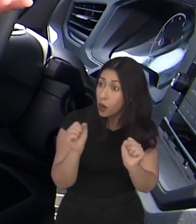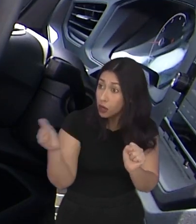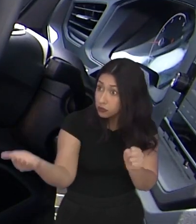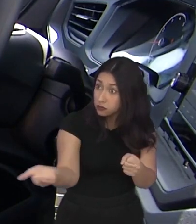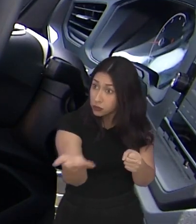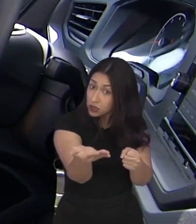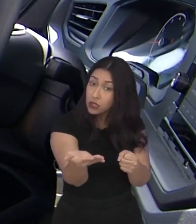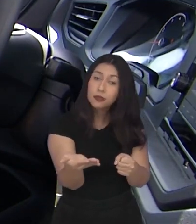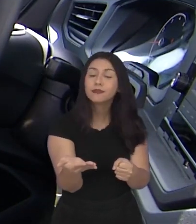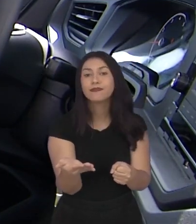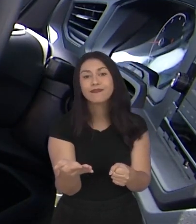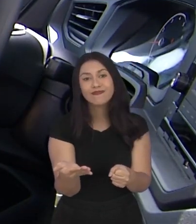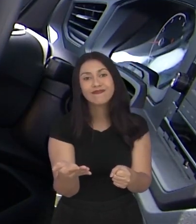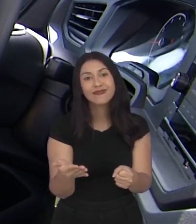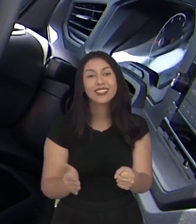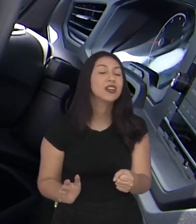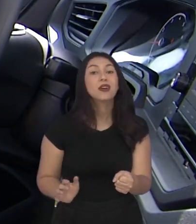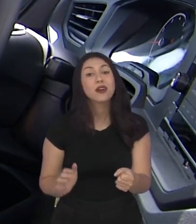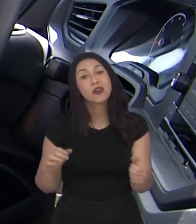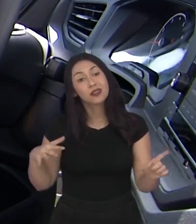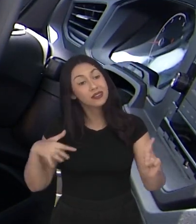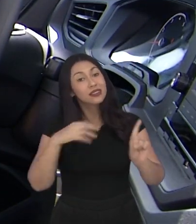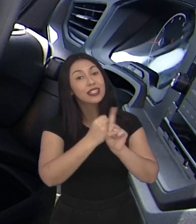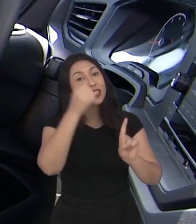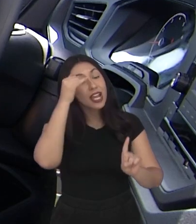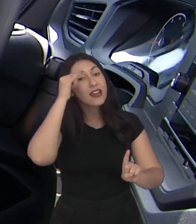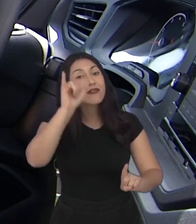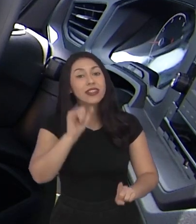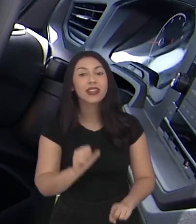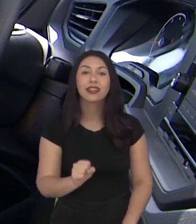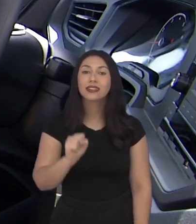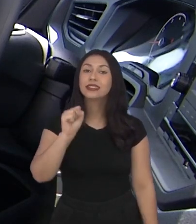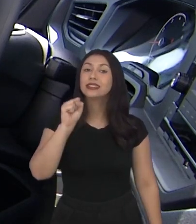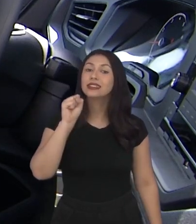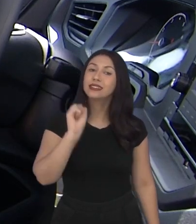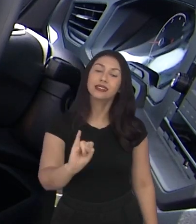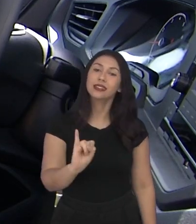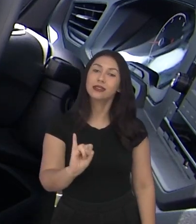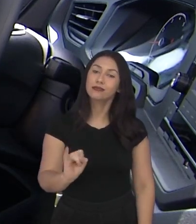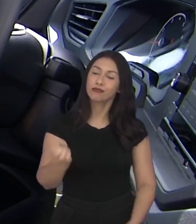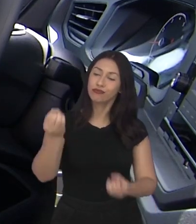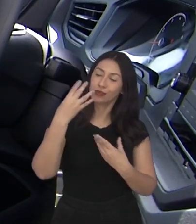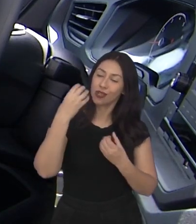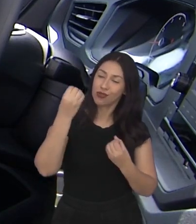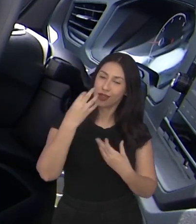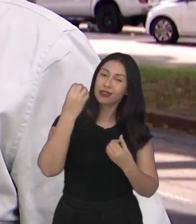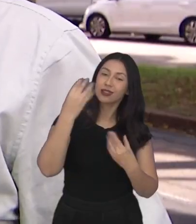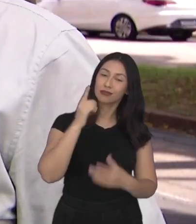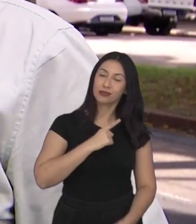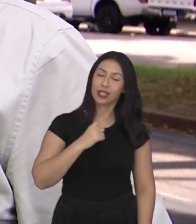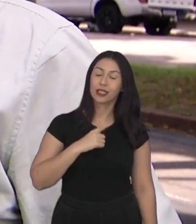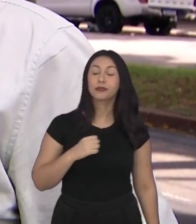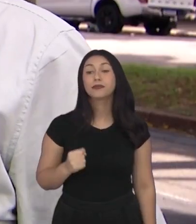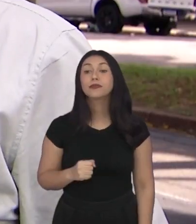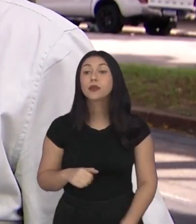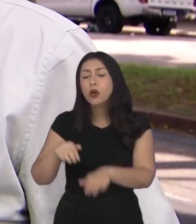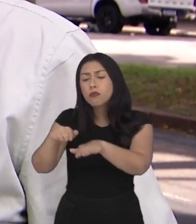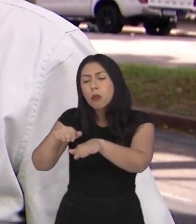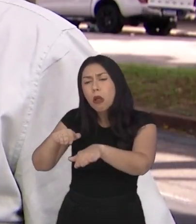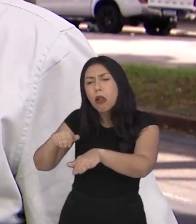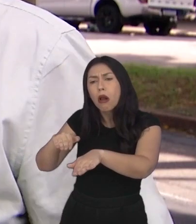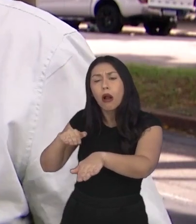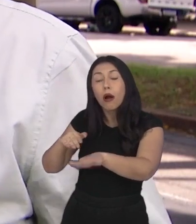no ano passado o programa Desenrola Brasil. 11 milhões de pessoas já renegociaram as dívidas e para alcançar ainda mais brasileiros,